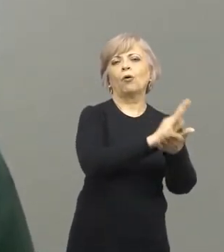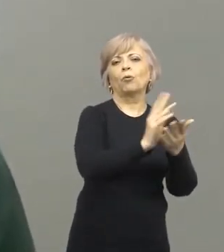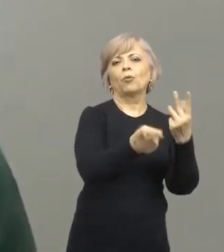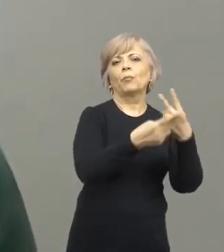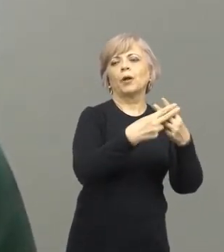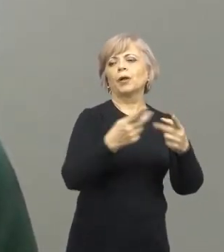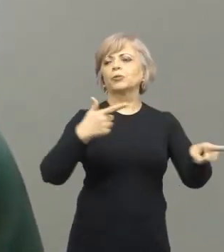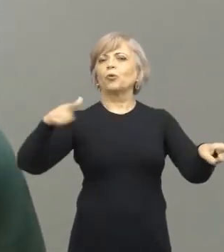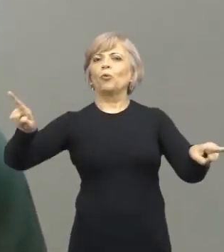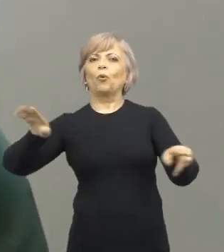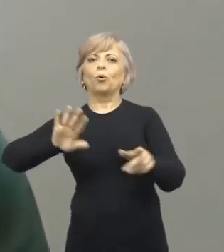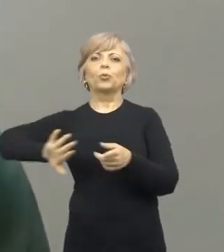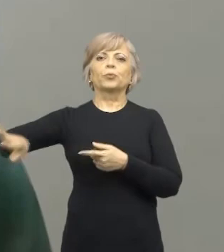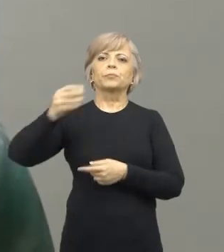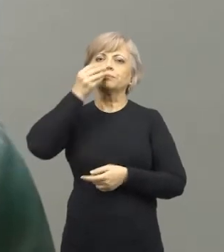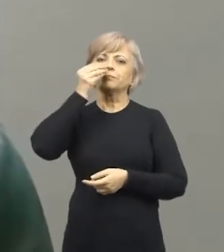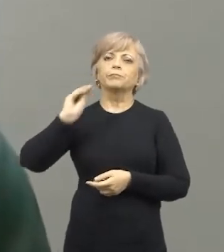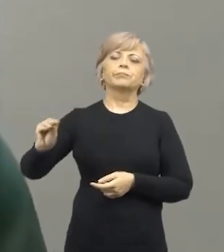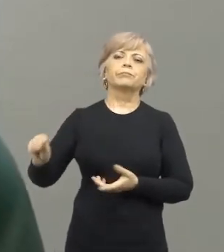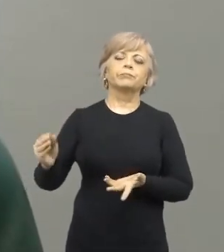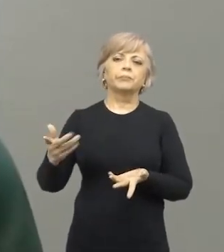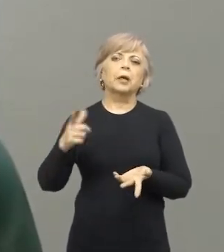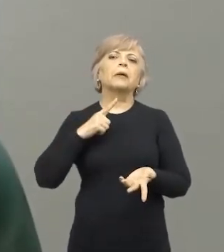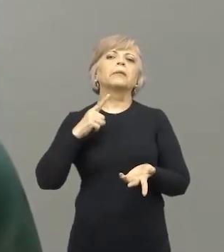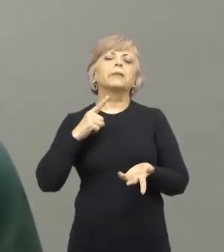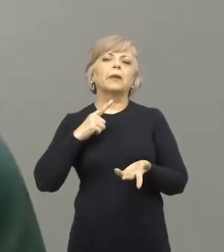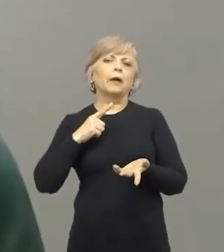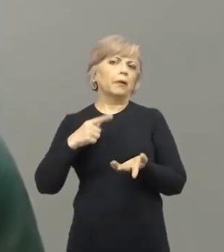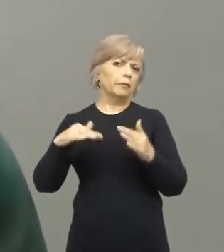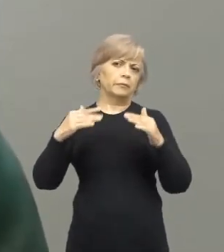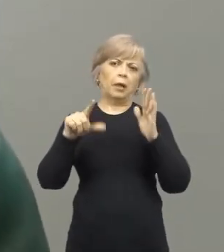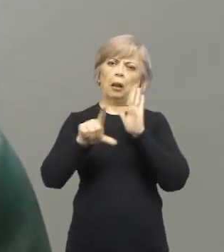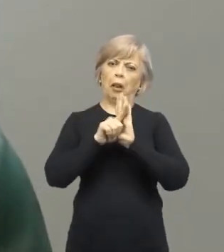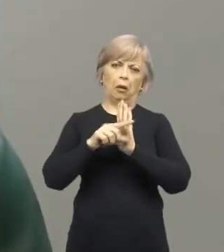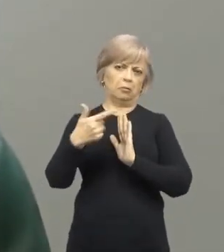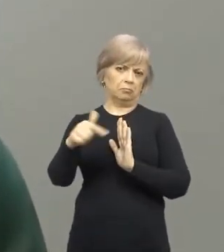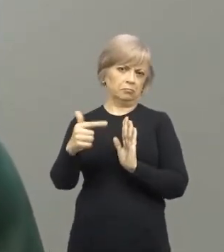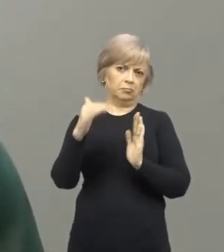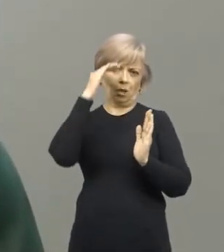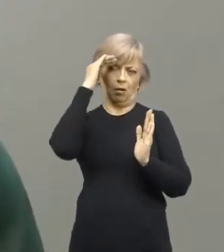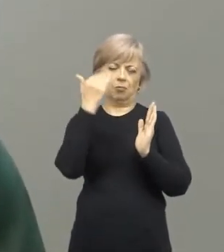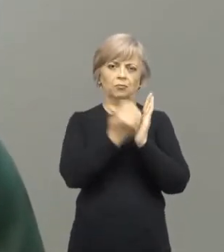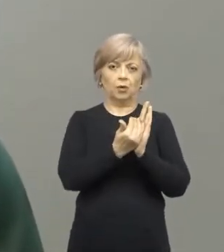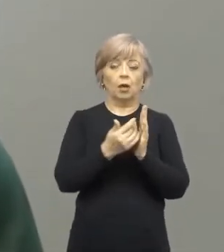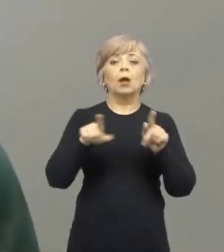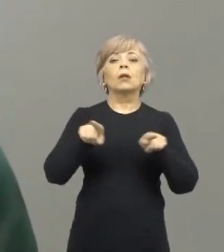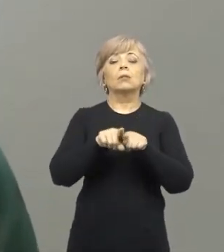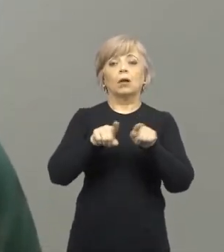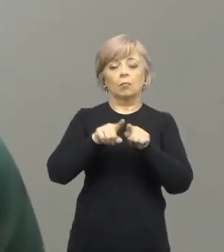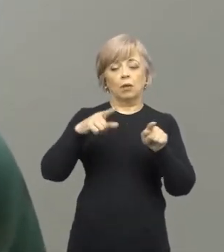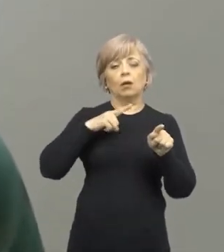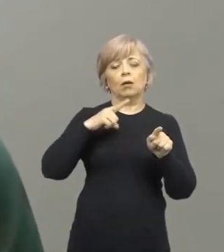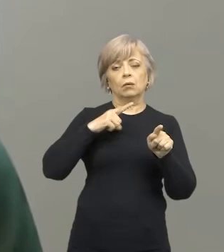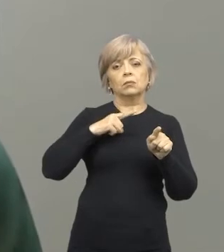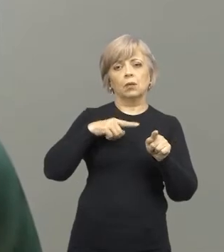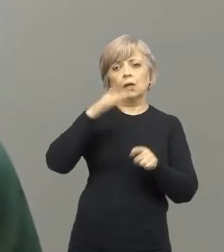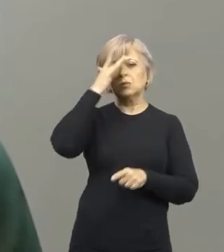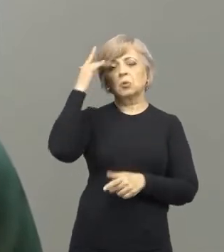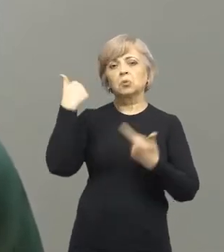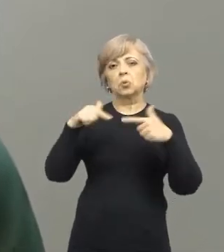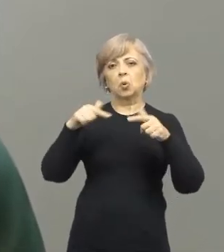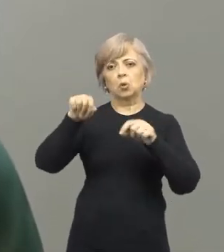de outros presos, ou seja, favorecimentos ilegais, e que também conseguimos afastamento de alguns